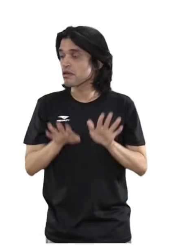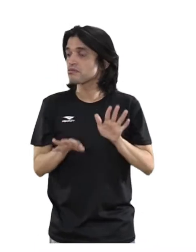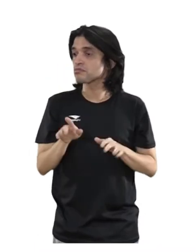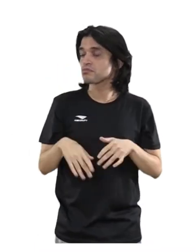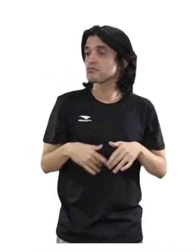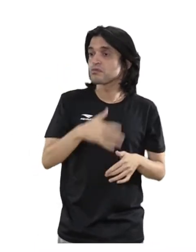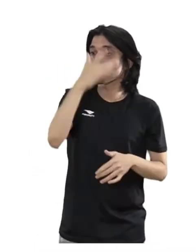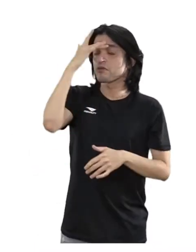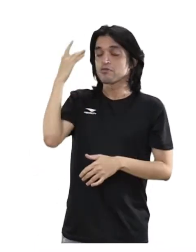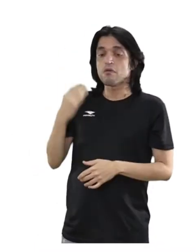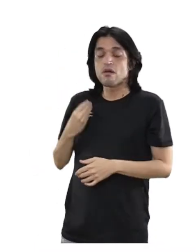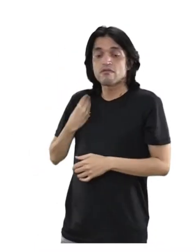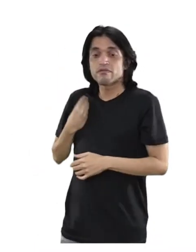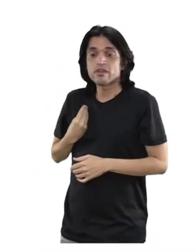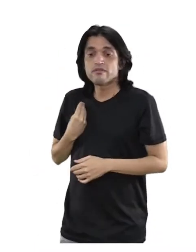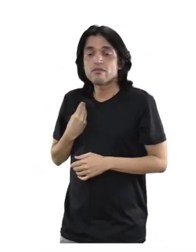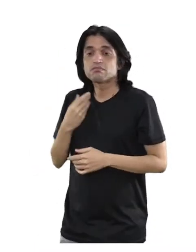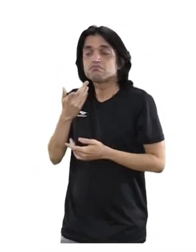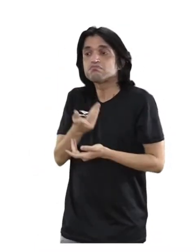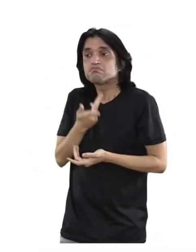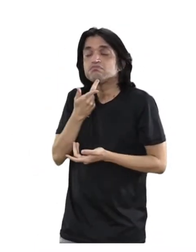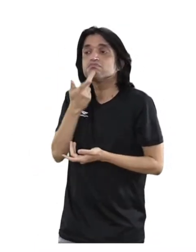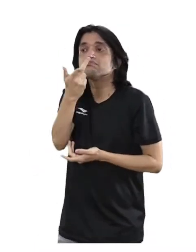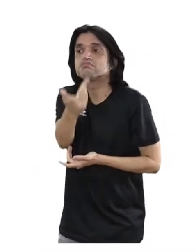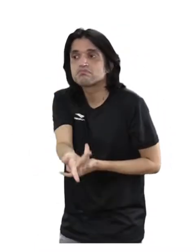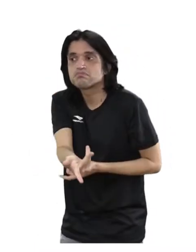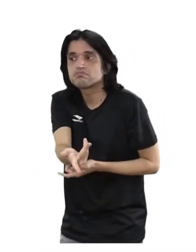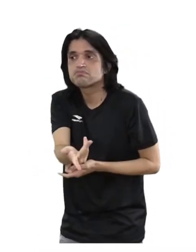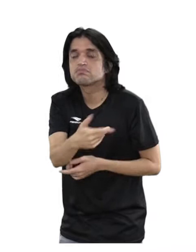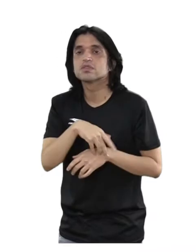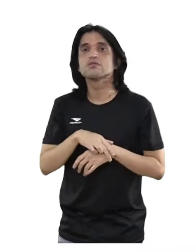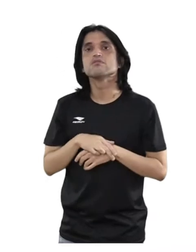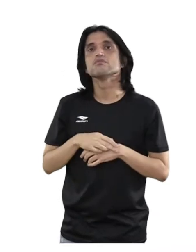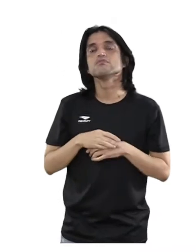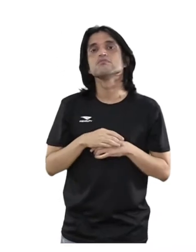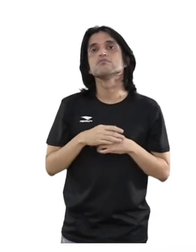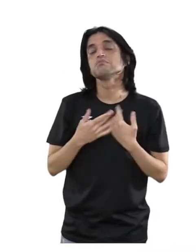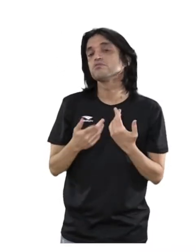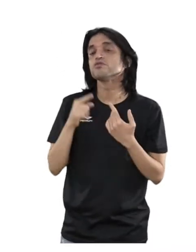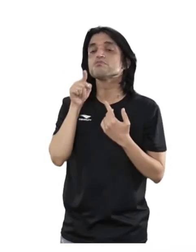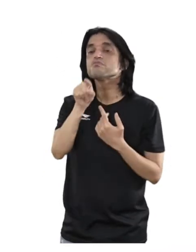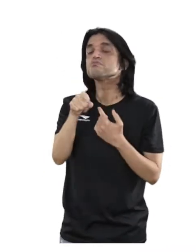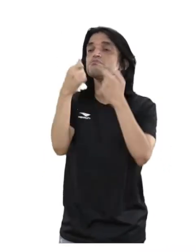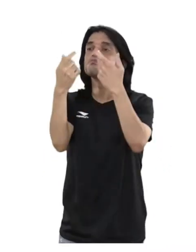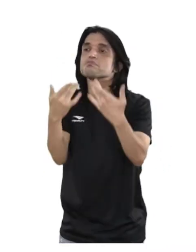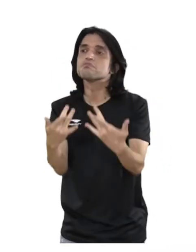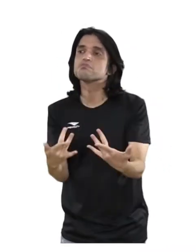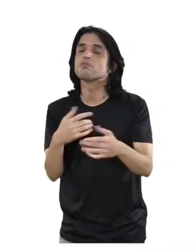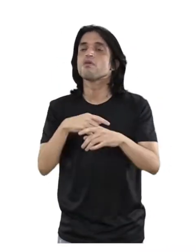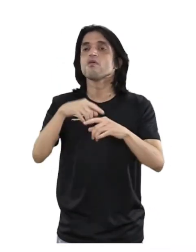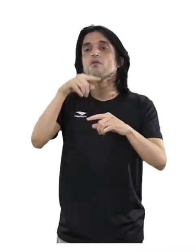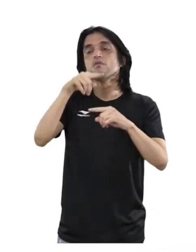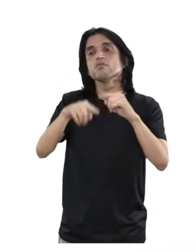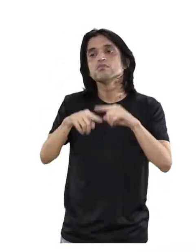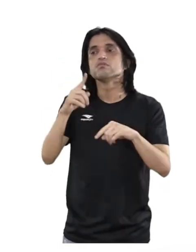descreve influencia na hora de transmitir a impressão alcançada sobre determinado objeto, pessoa, animal,